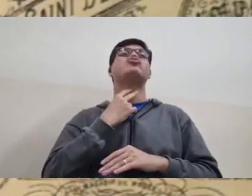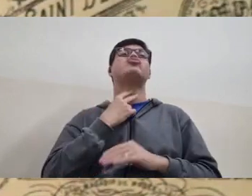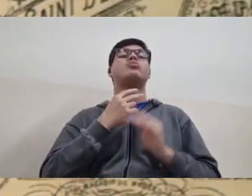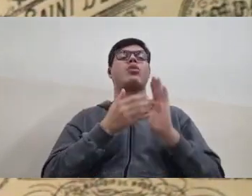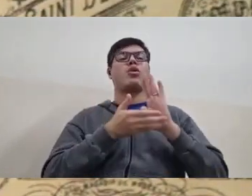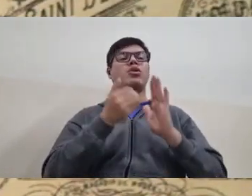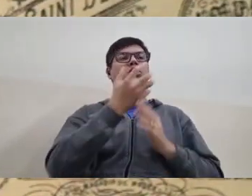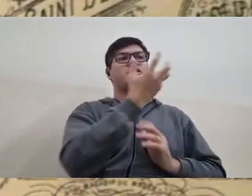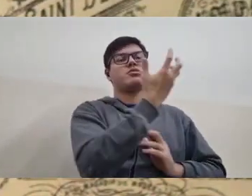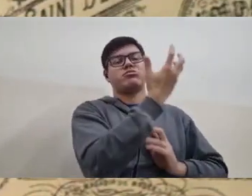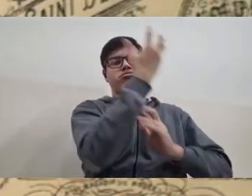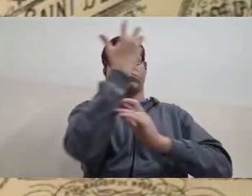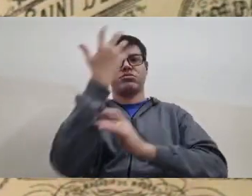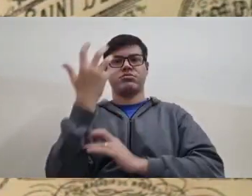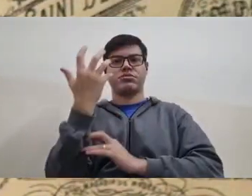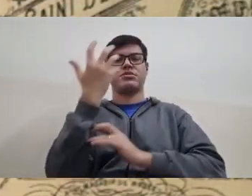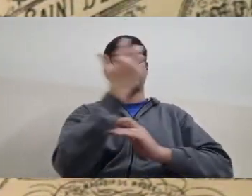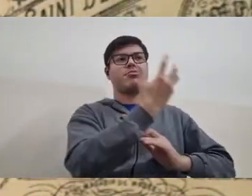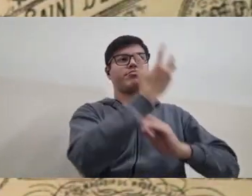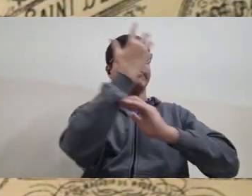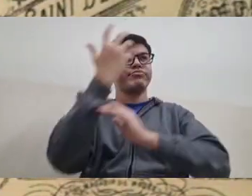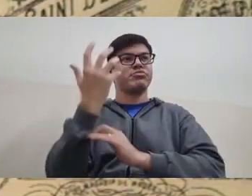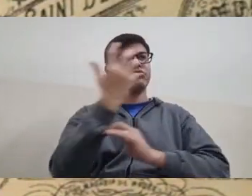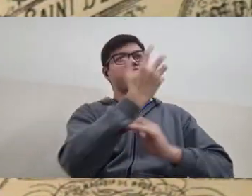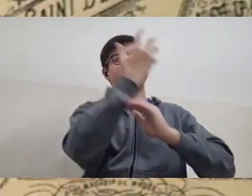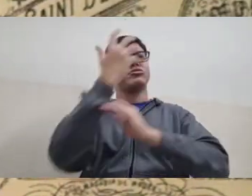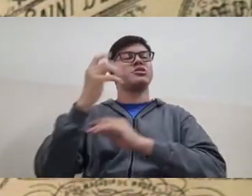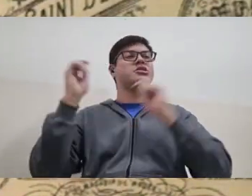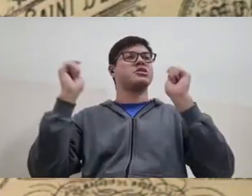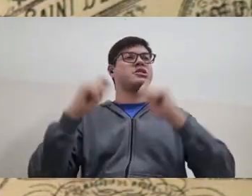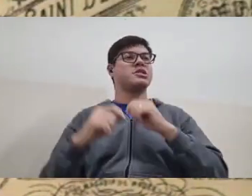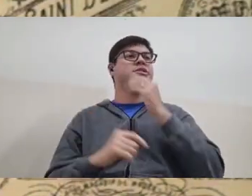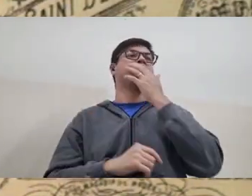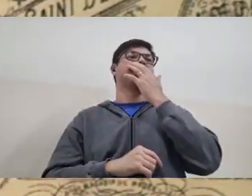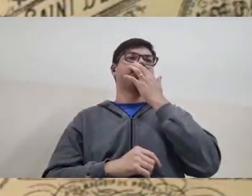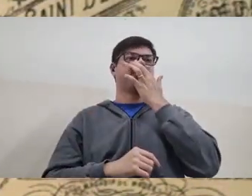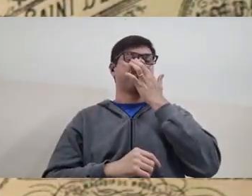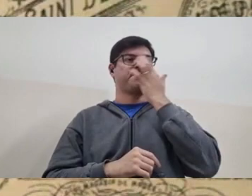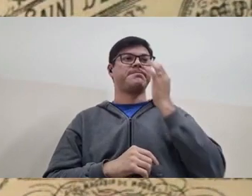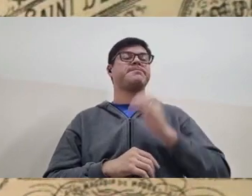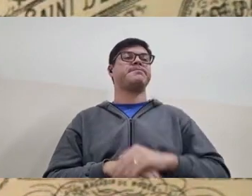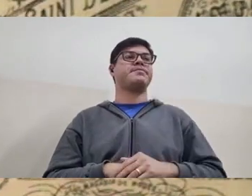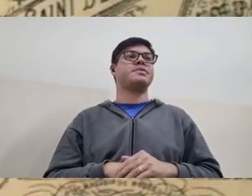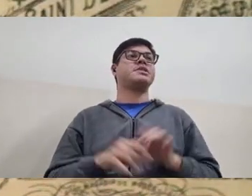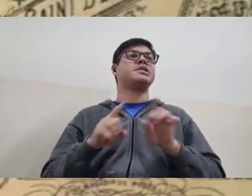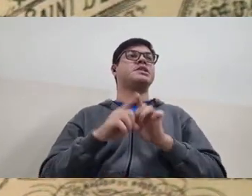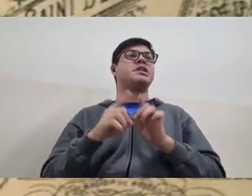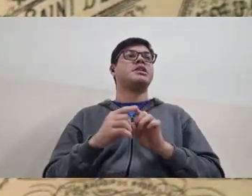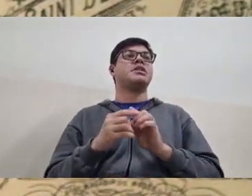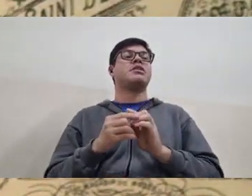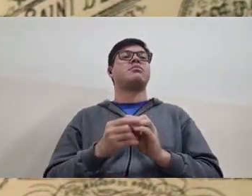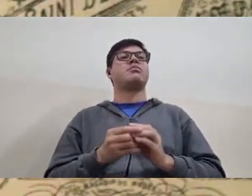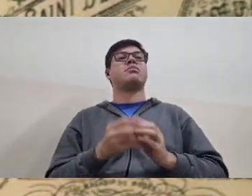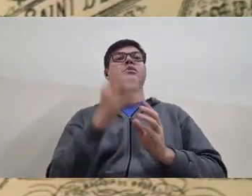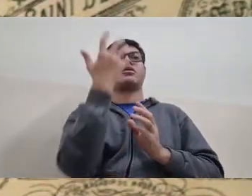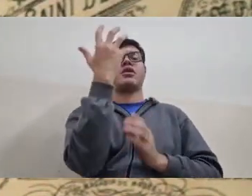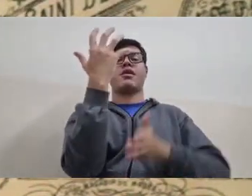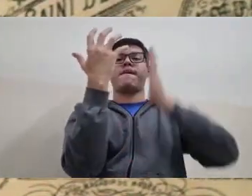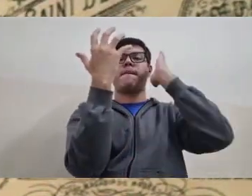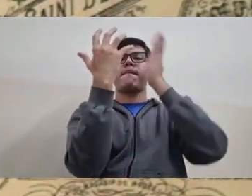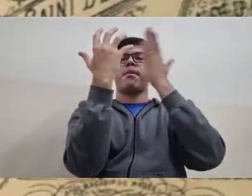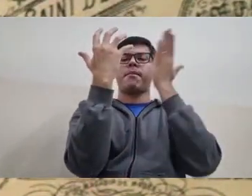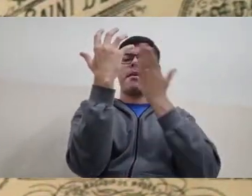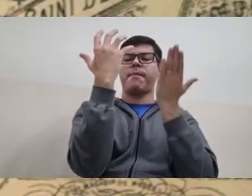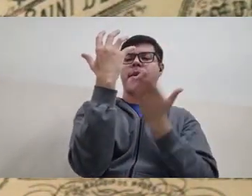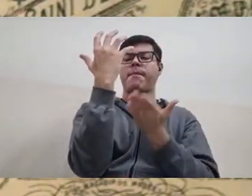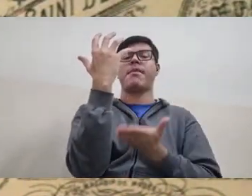como eu falei, toda árvore é passível de manejo, de supressão, de poda, mas é necessário que seja feito o